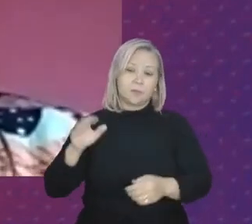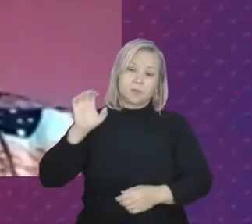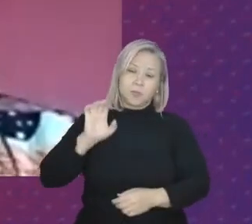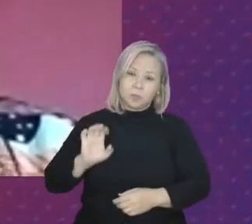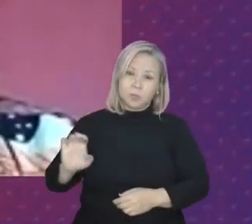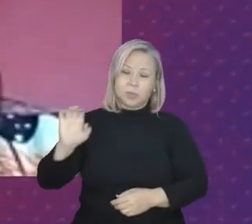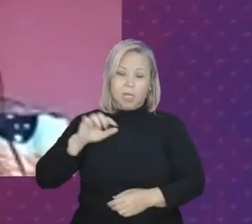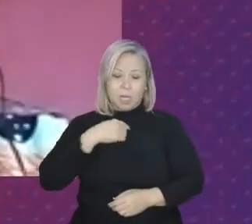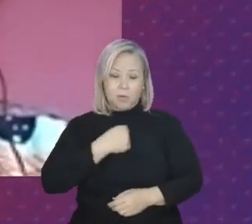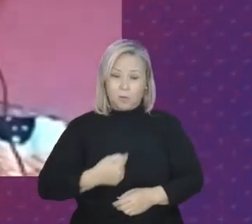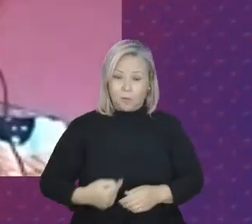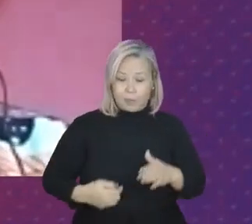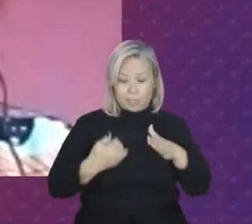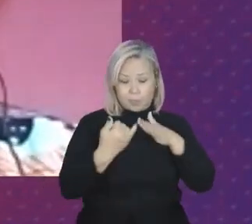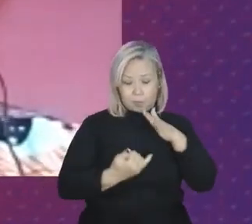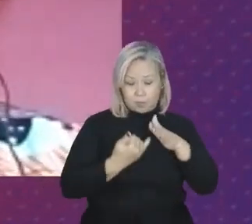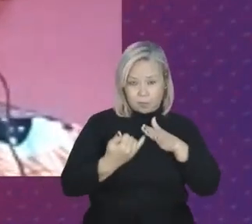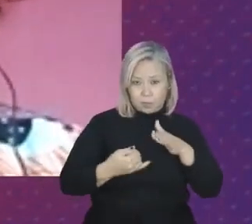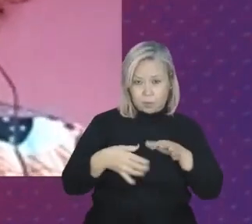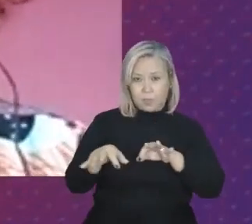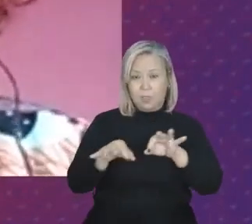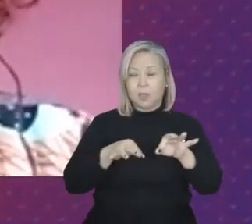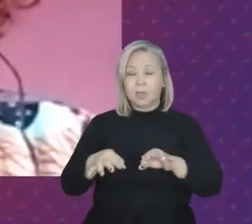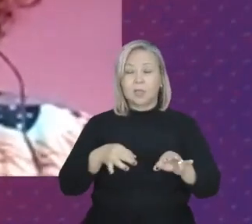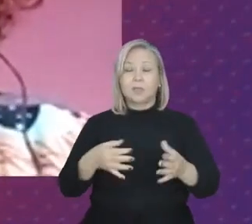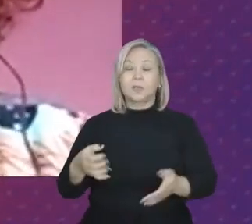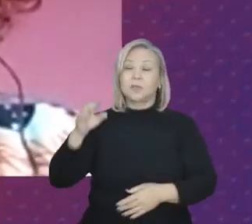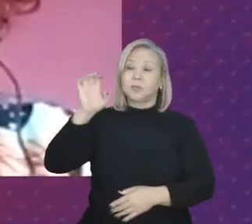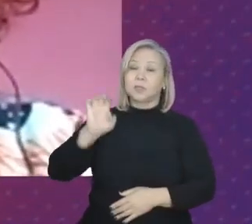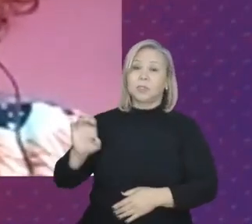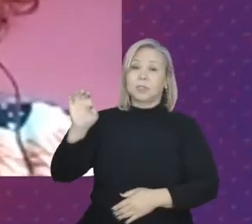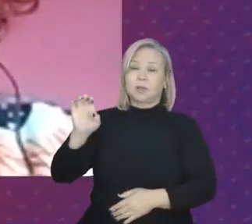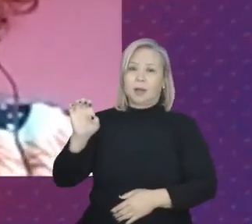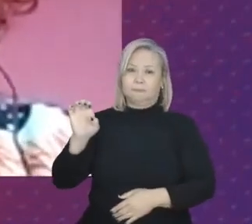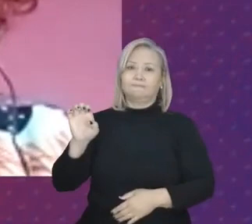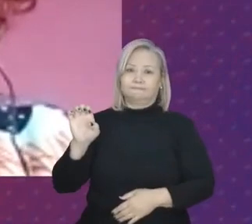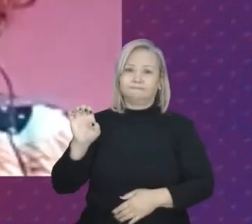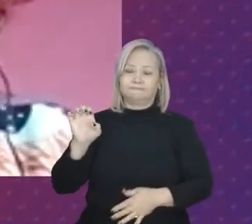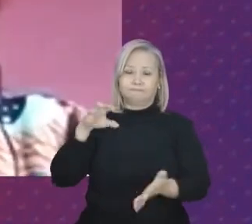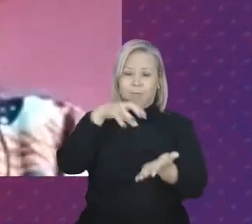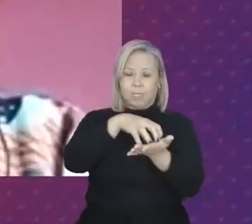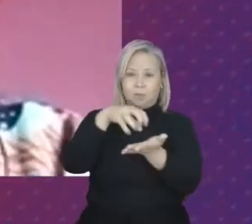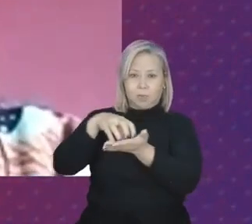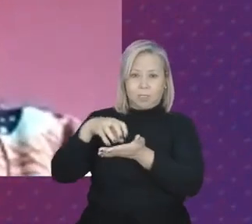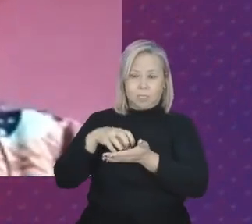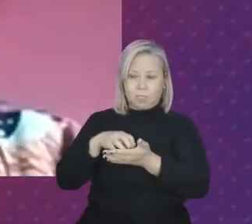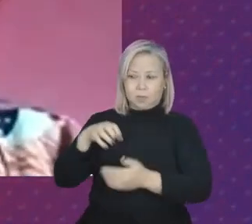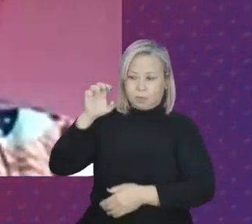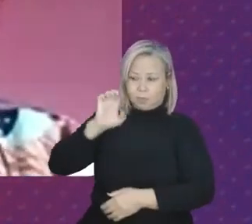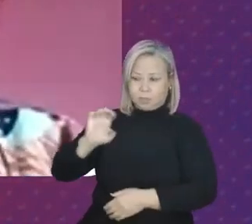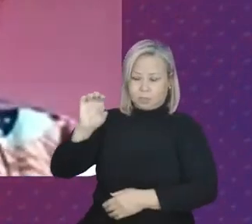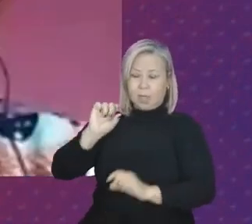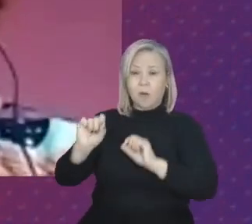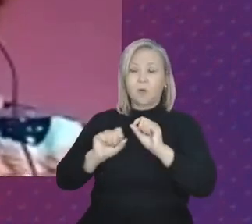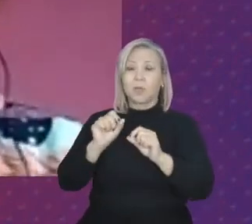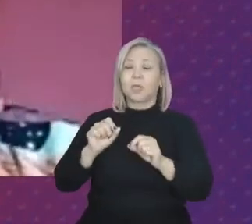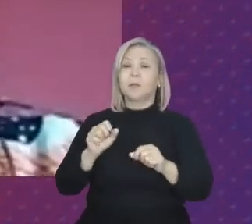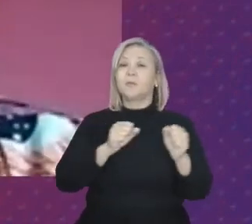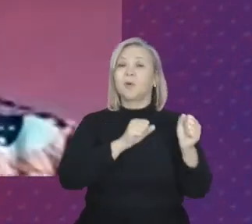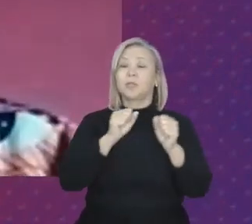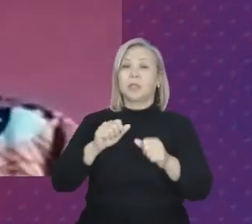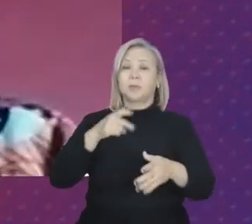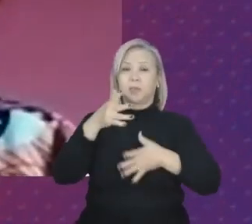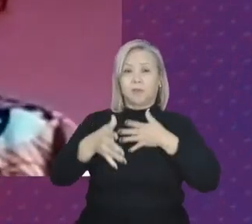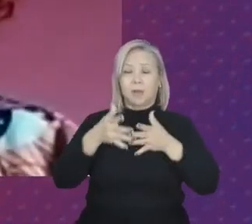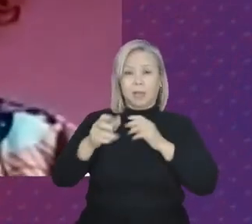ação das instituições, das organizações de Estado. E o que a gente pode categorizar como um problema público é a